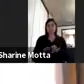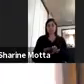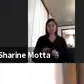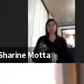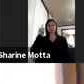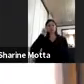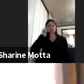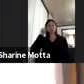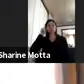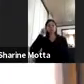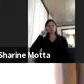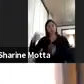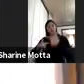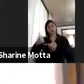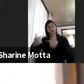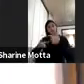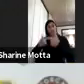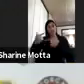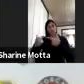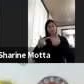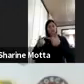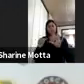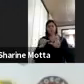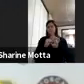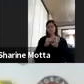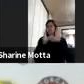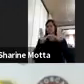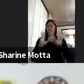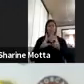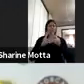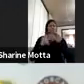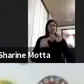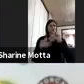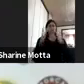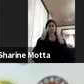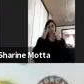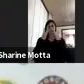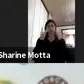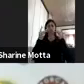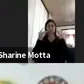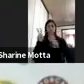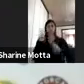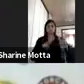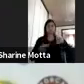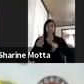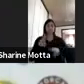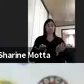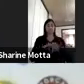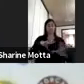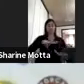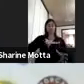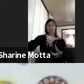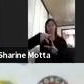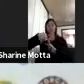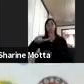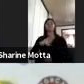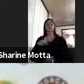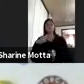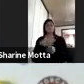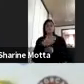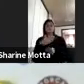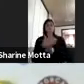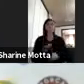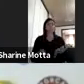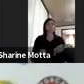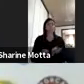trabalho diário que é transmitido na sequência por Facebook e por YouTube. Então, ele vai para o mundo, todos têm